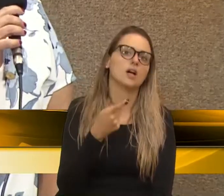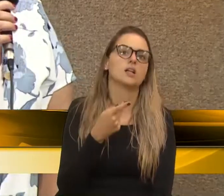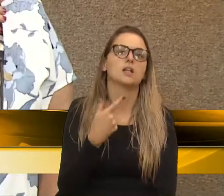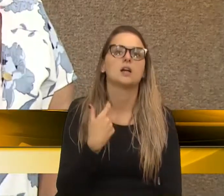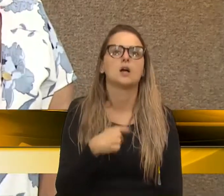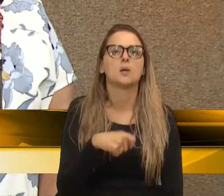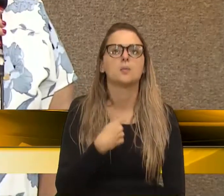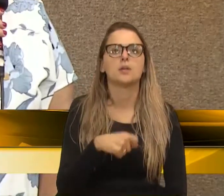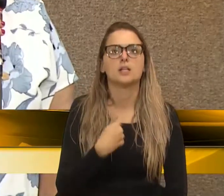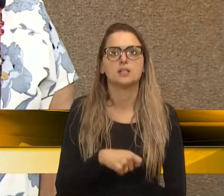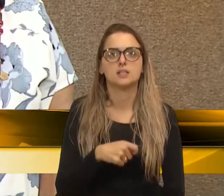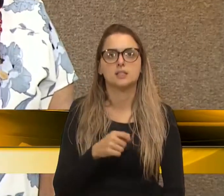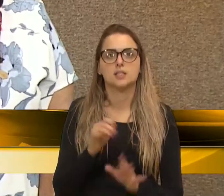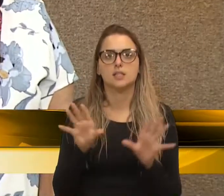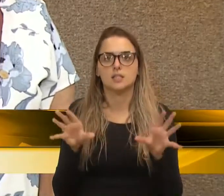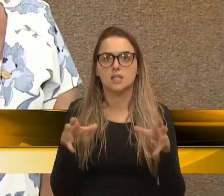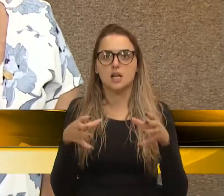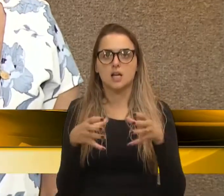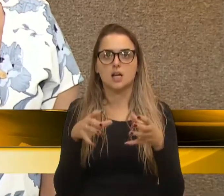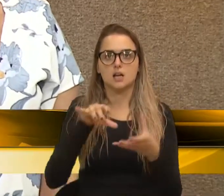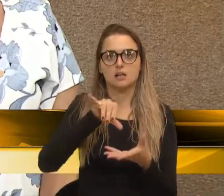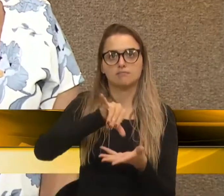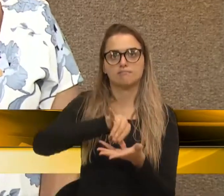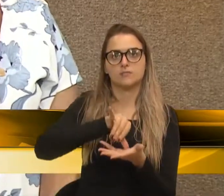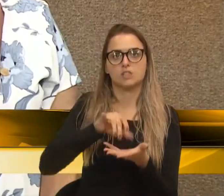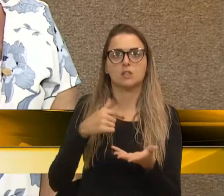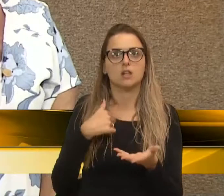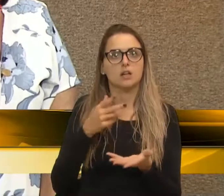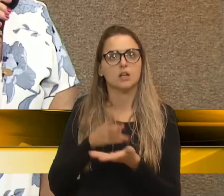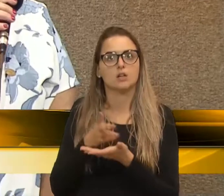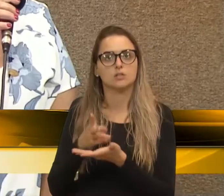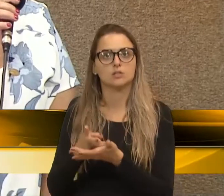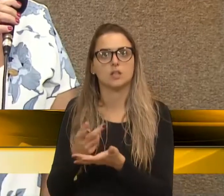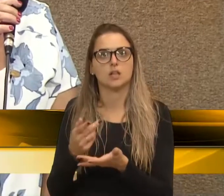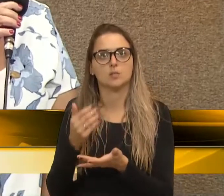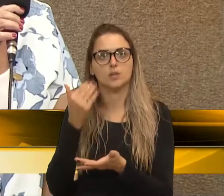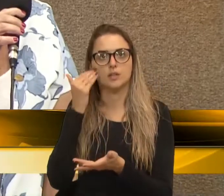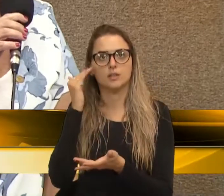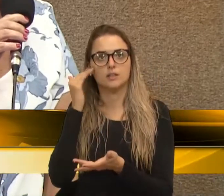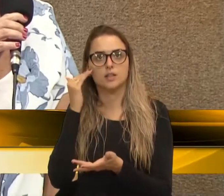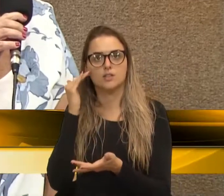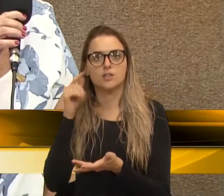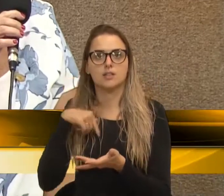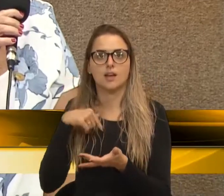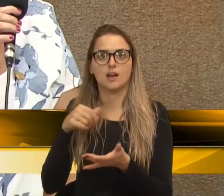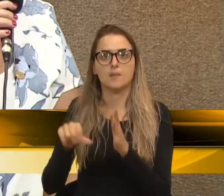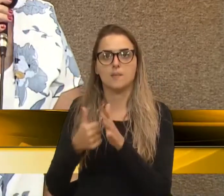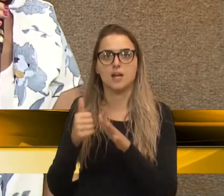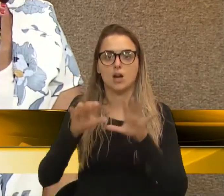preciso centralizar, eu sempre tive o entendimento que era melhor descentralizar.